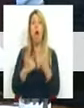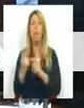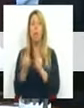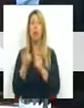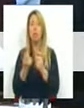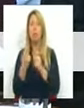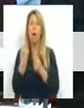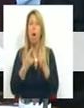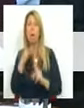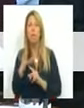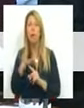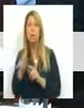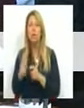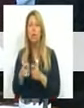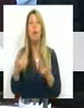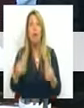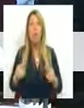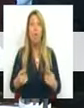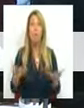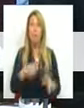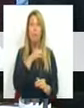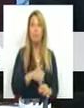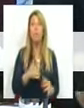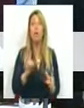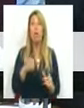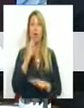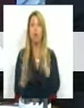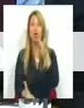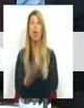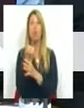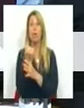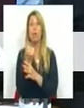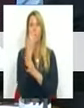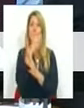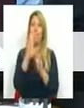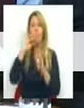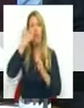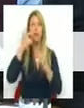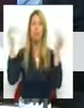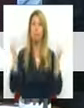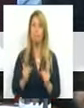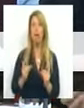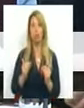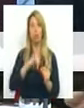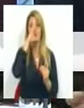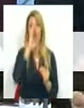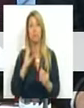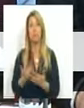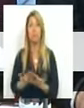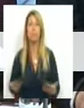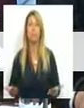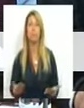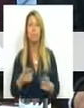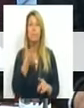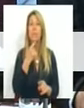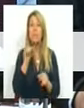persuasão envolvida, e que permitia esta recuperação com menos perdas manifestas para o Estado, percebe que